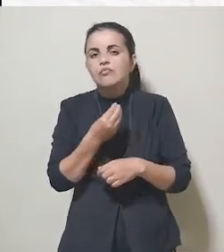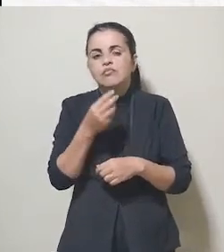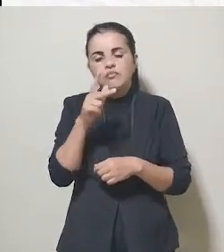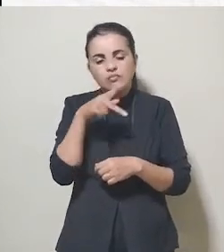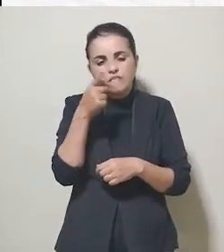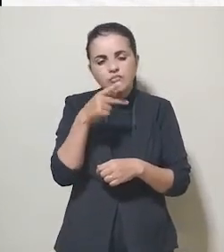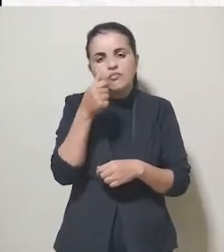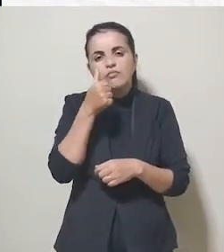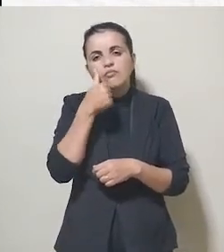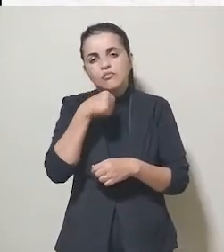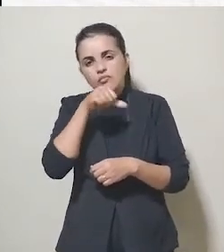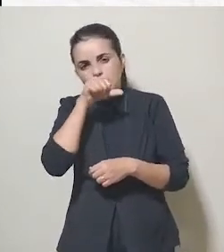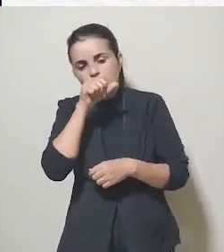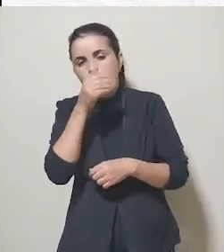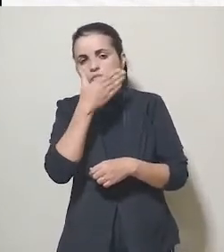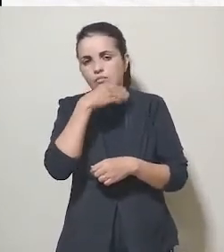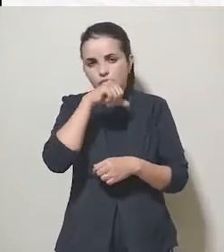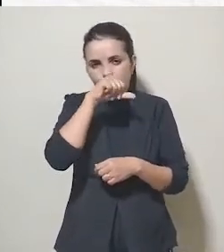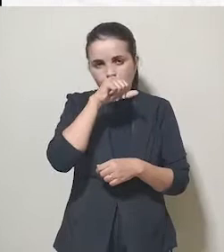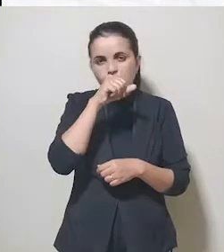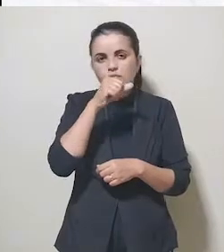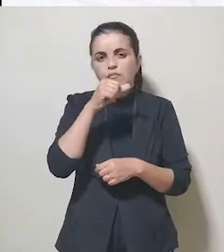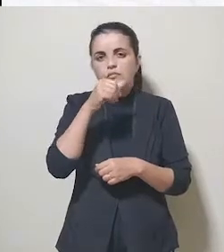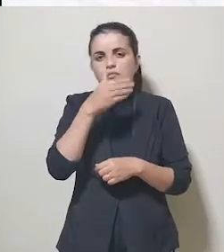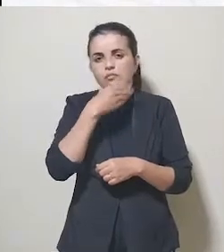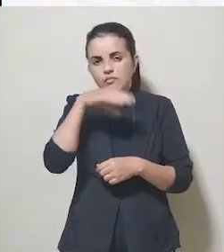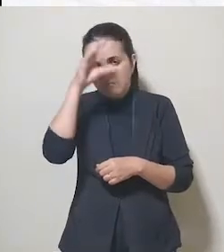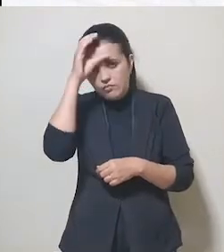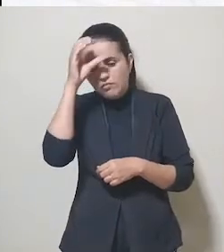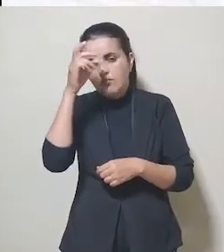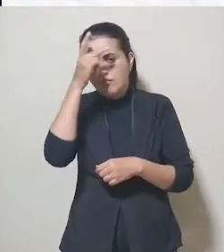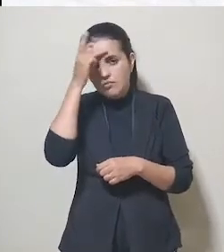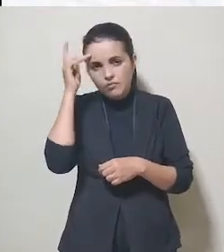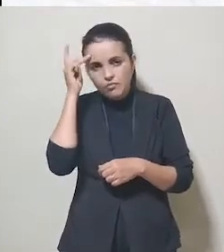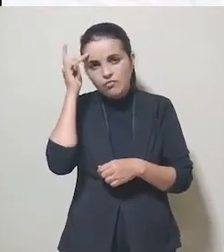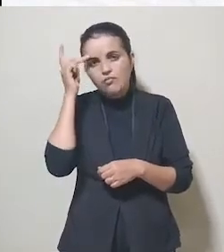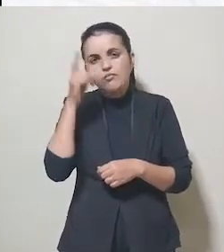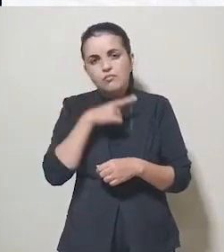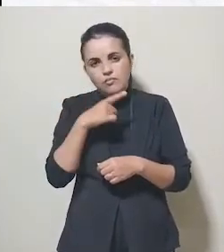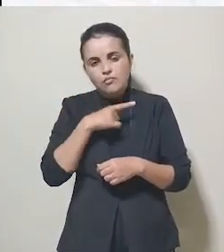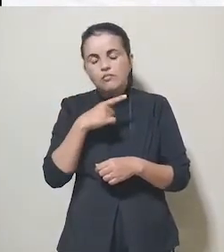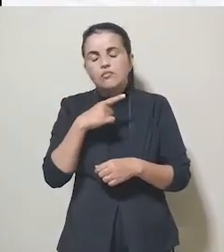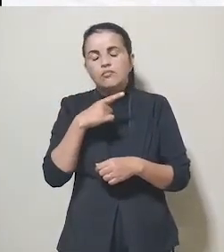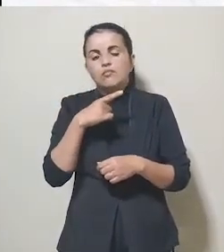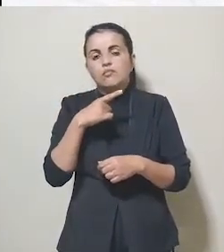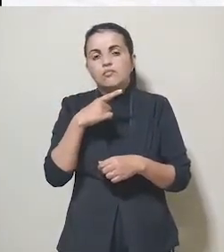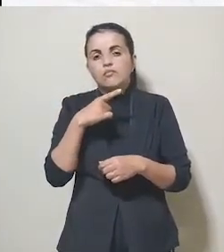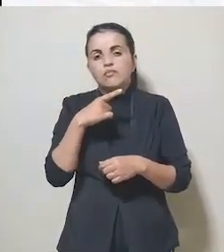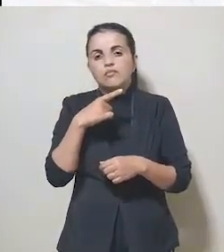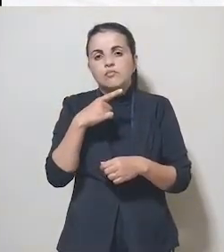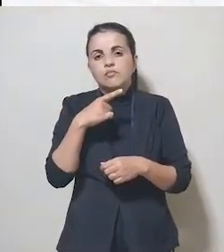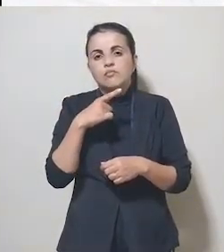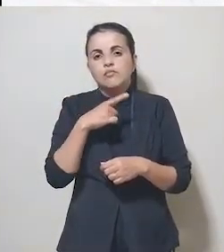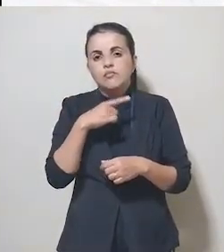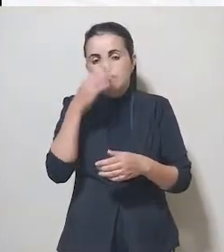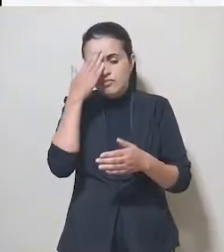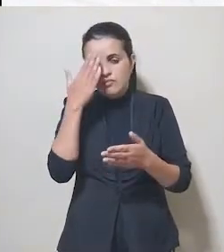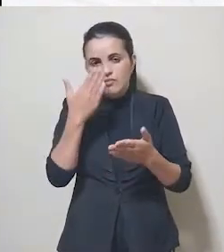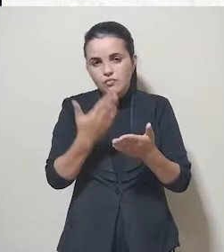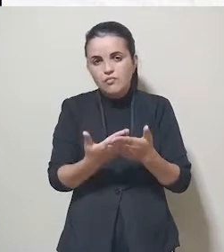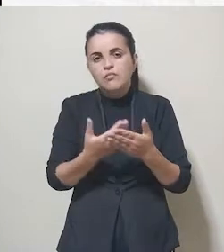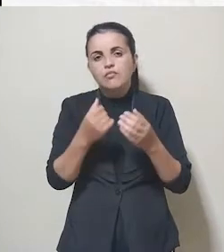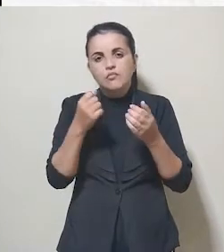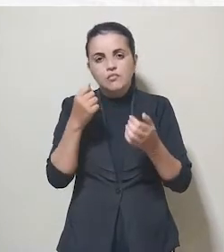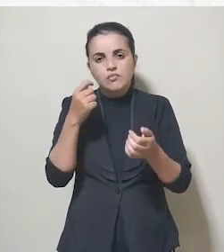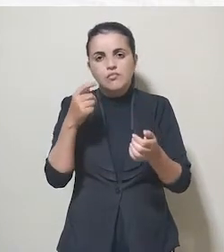pai, a mãe, um tio, uma tia, alguém de confiança, ou até o próprio professor ou professora, e comunique, certo? Mas